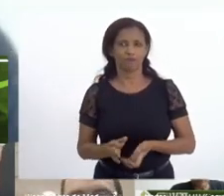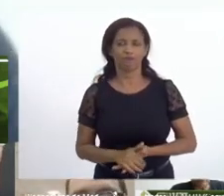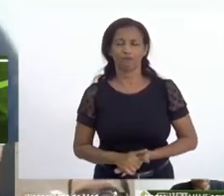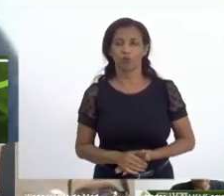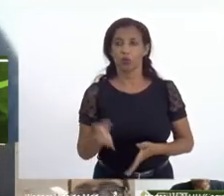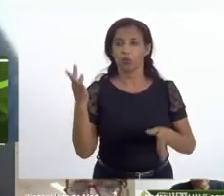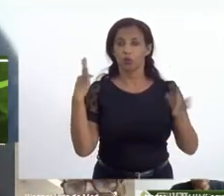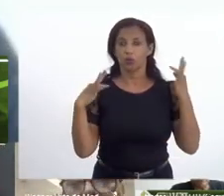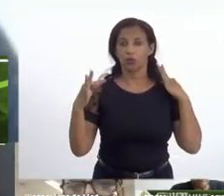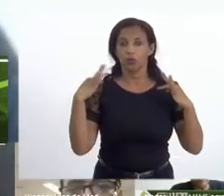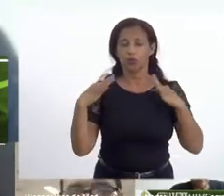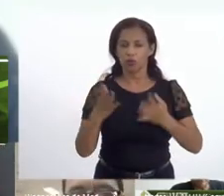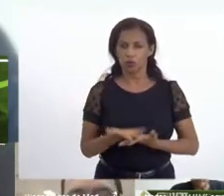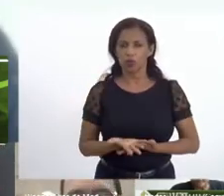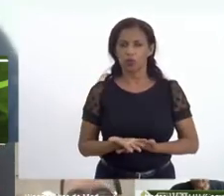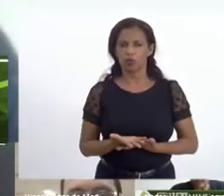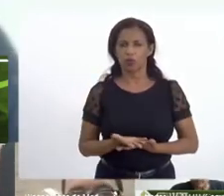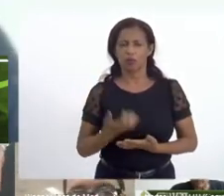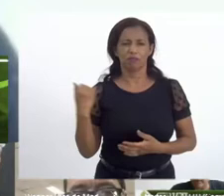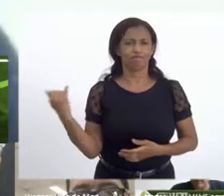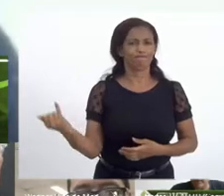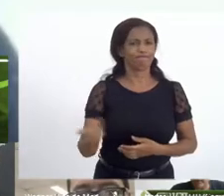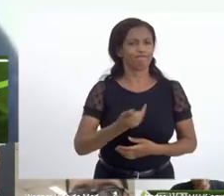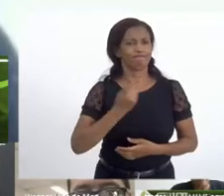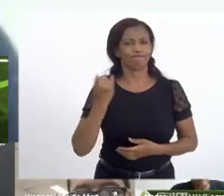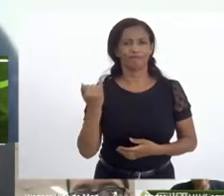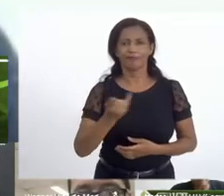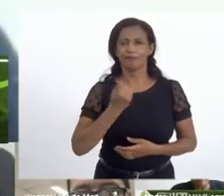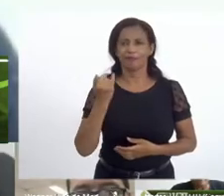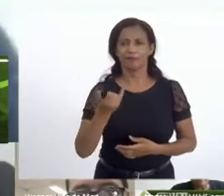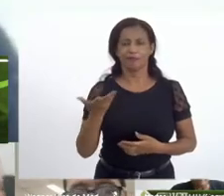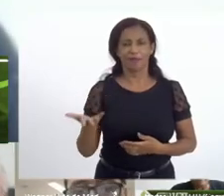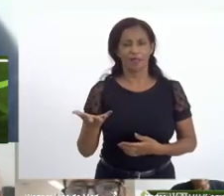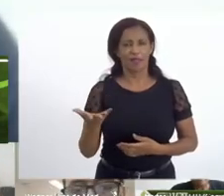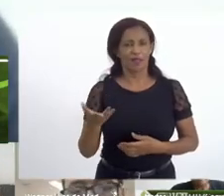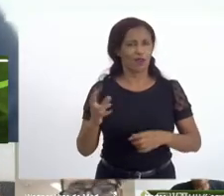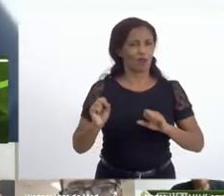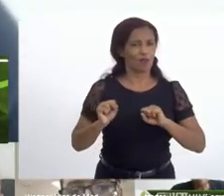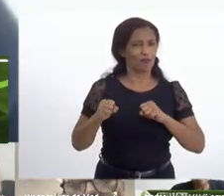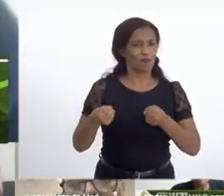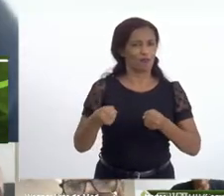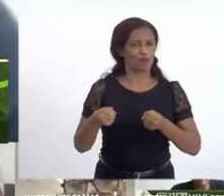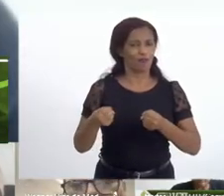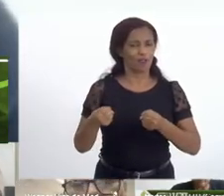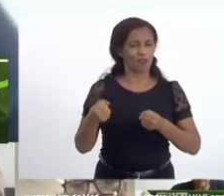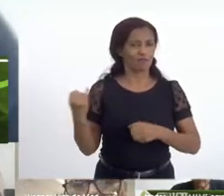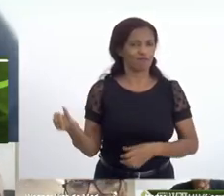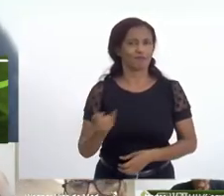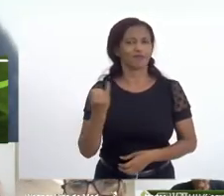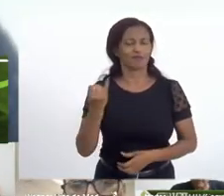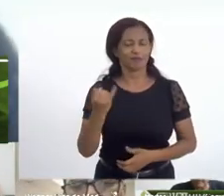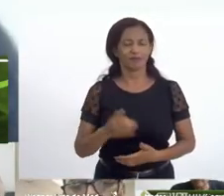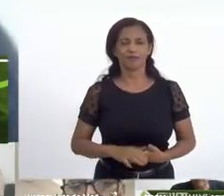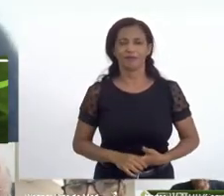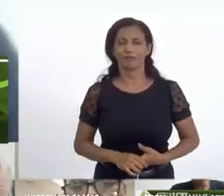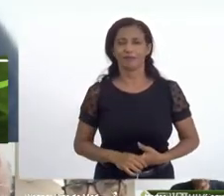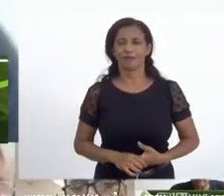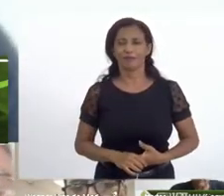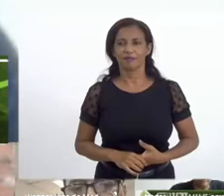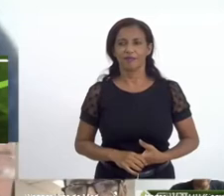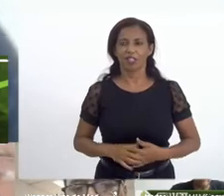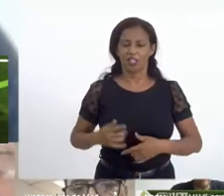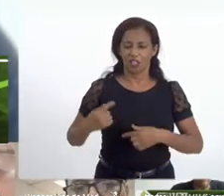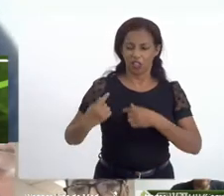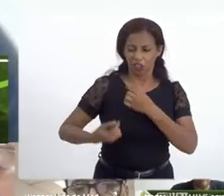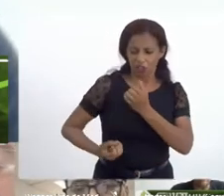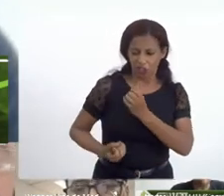O turismo, sem sombra de dúvida, é uma força motriz de extrema importância, geração